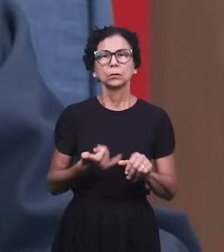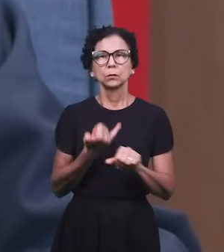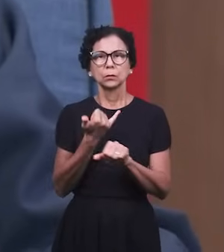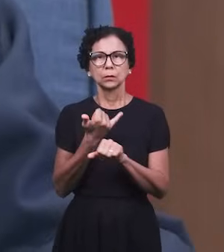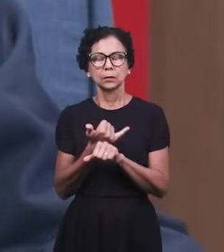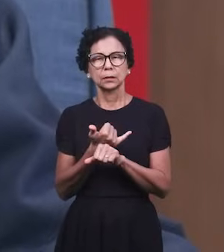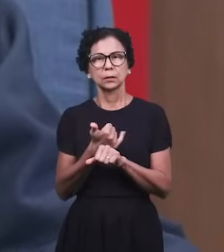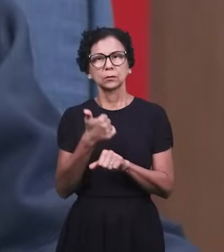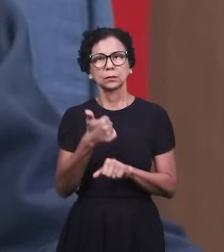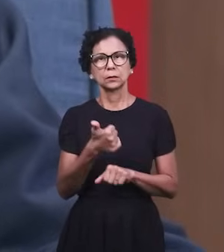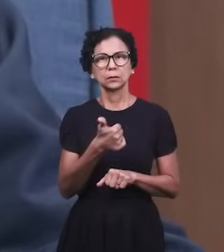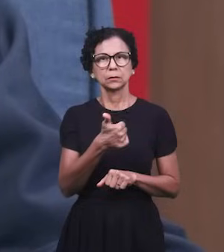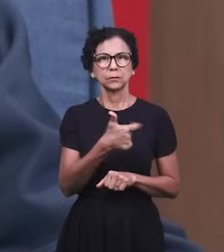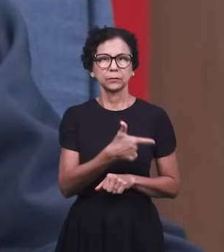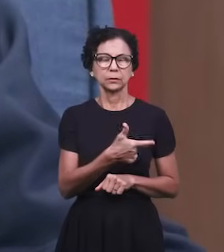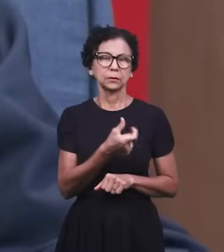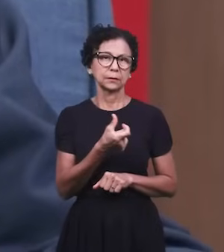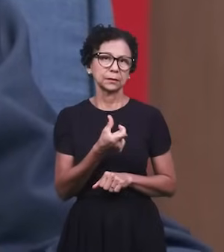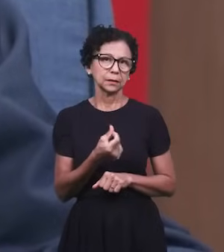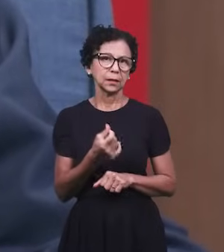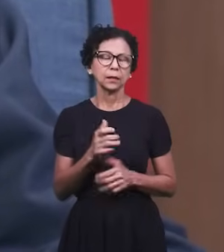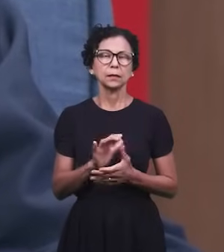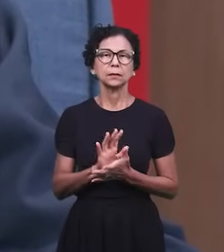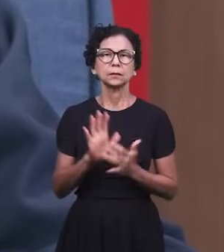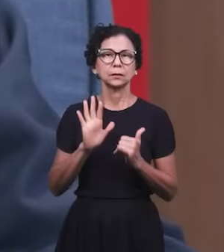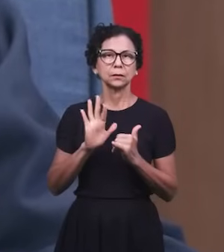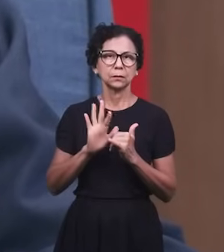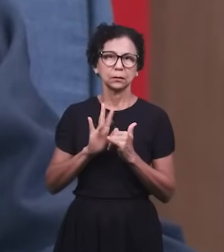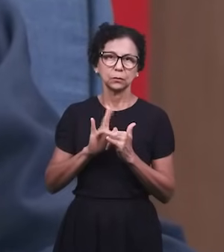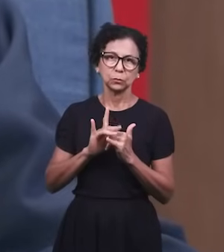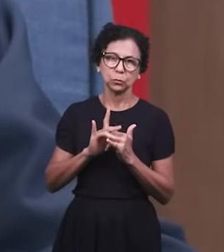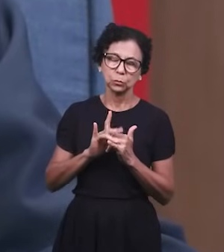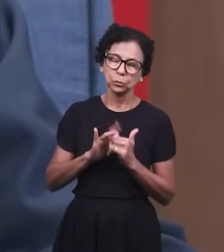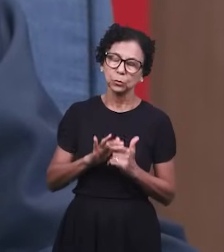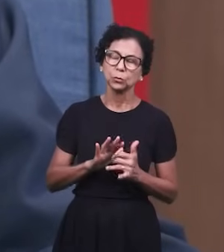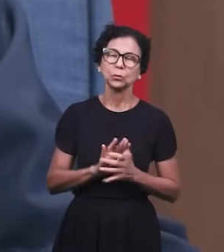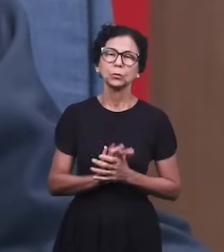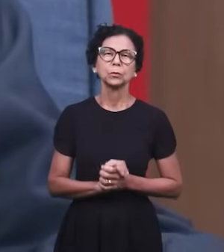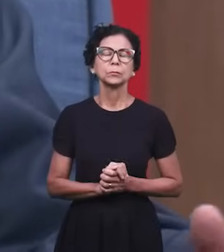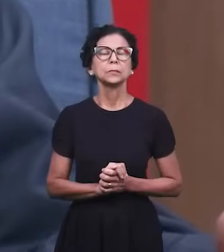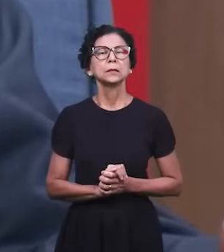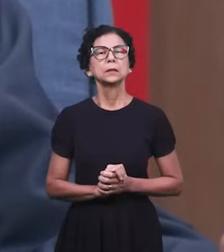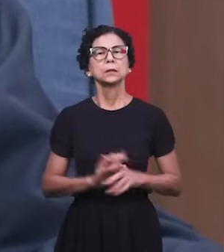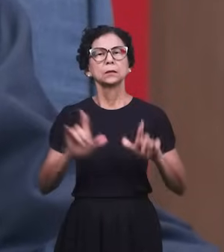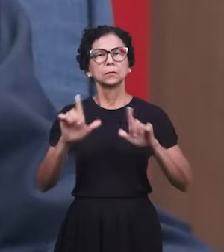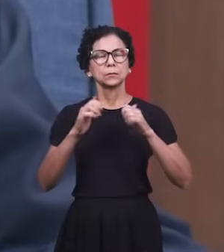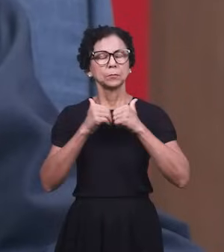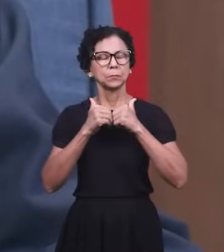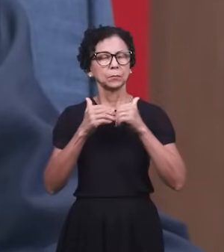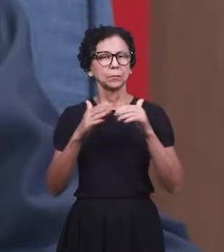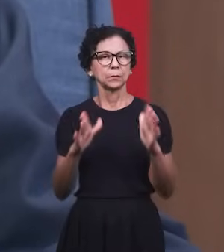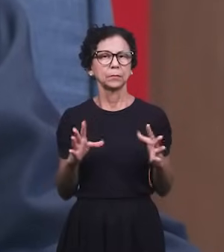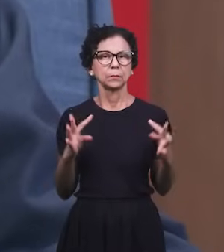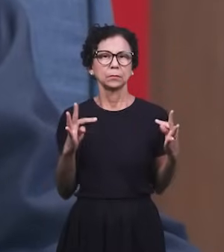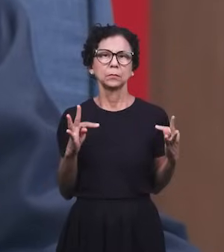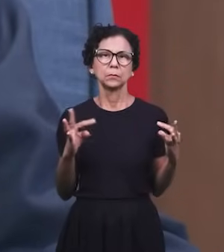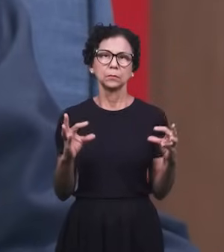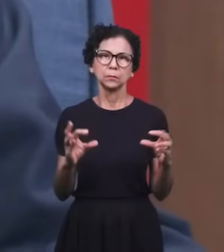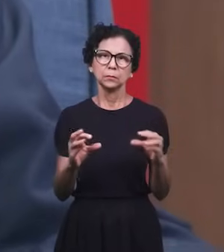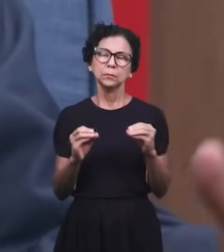no canal 85 da Sky, ou aqueles que nos veem pelo YouTube, a todos os nossos irmãos,